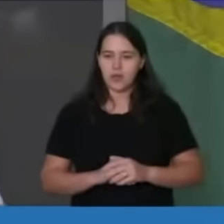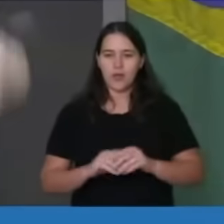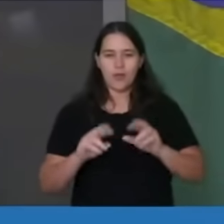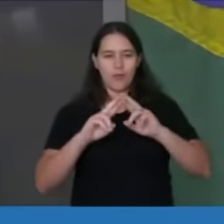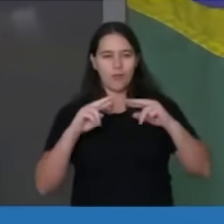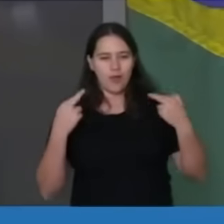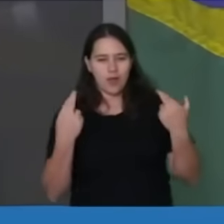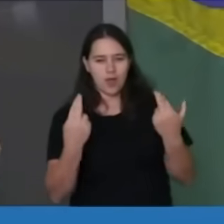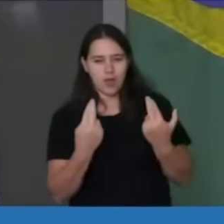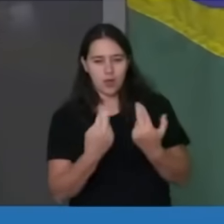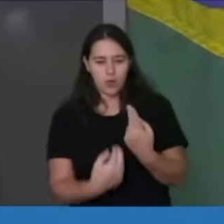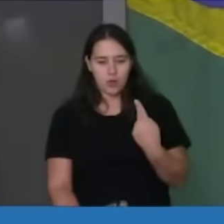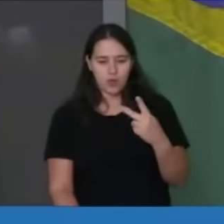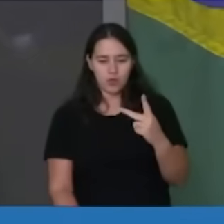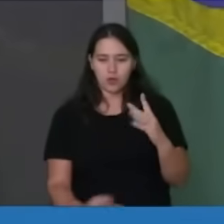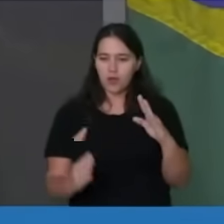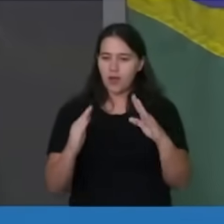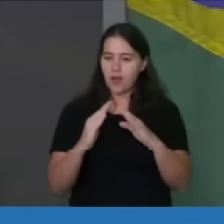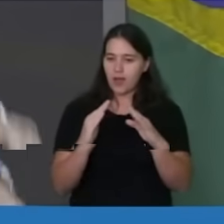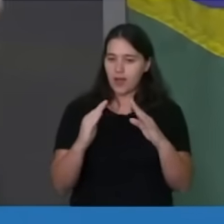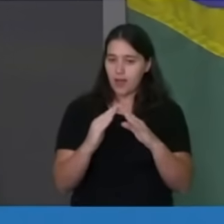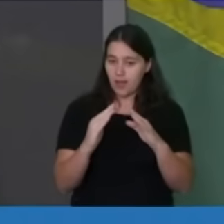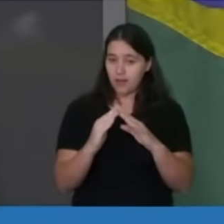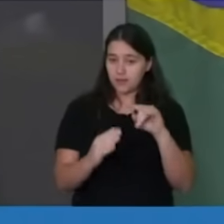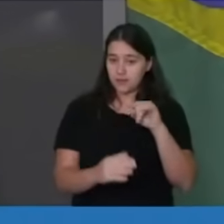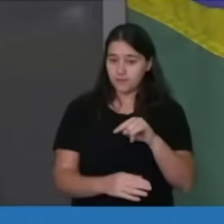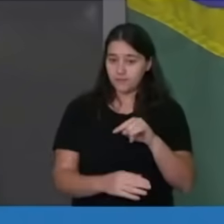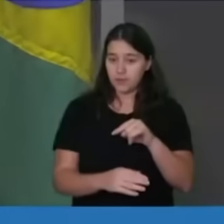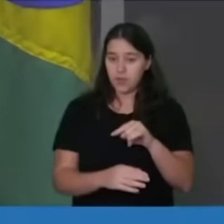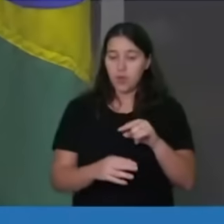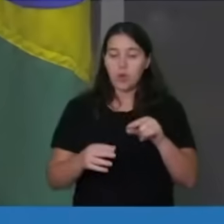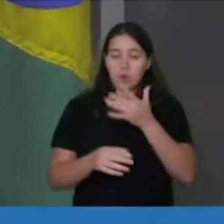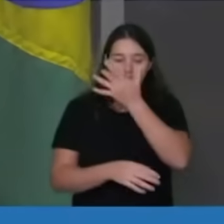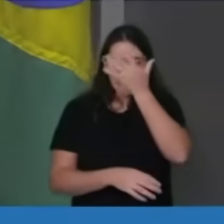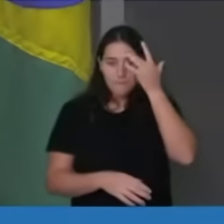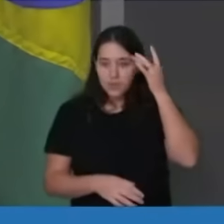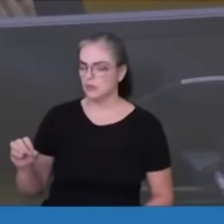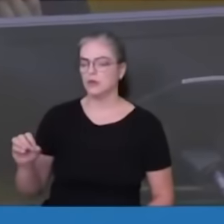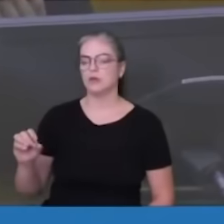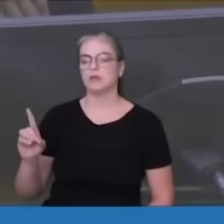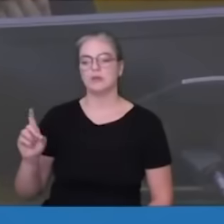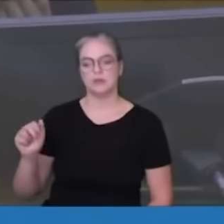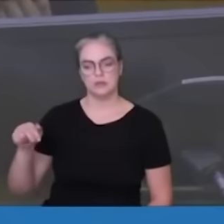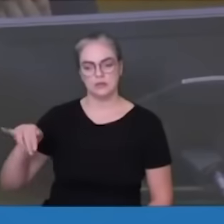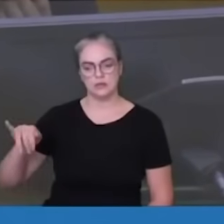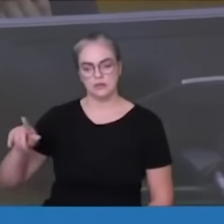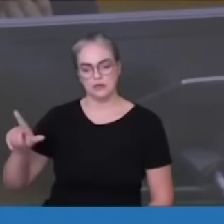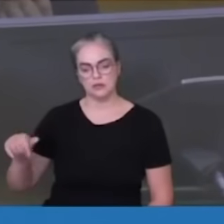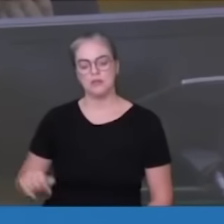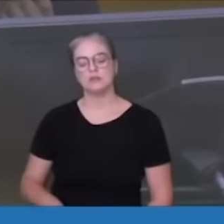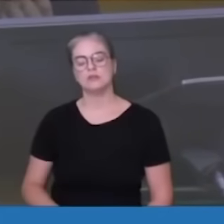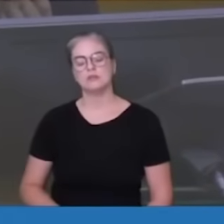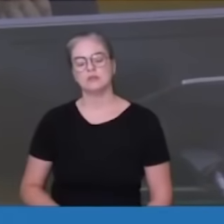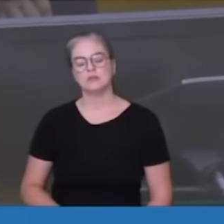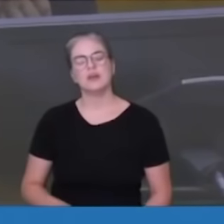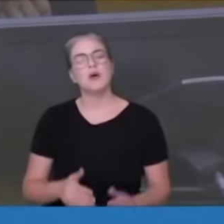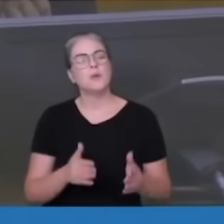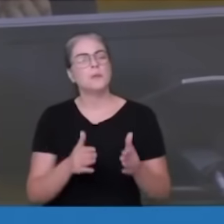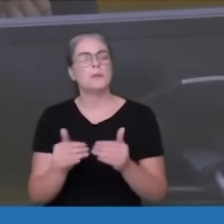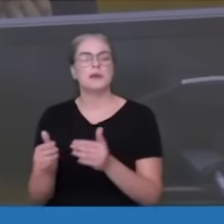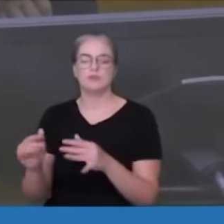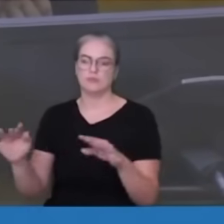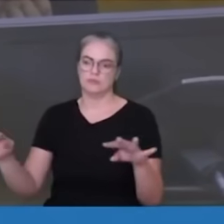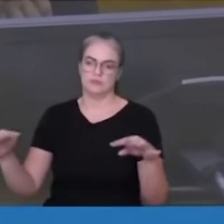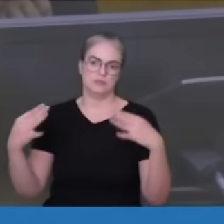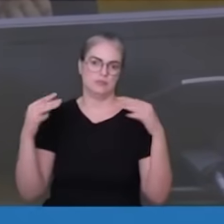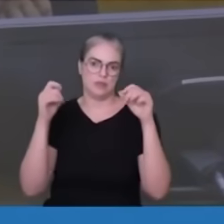reunião na sua residência oficial com membros da oposição na minha ausência. Peço atenção do deputado Marcel, da